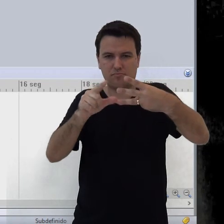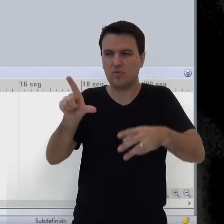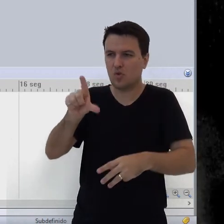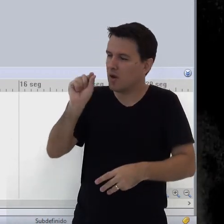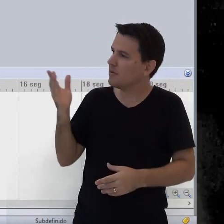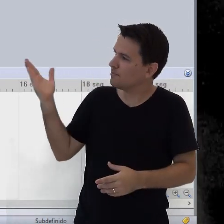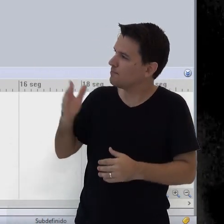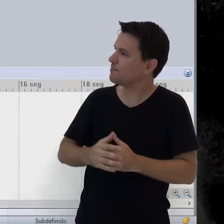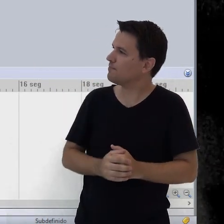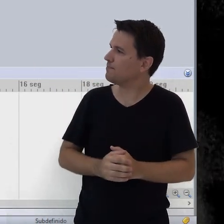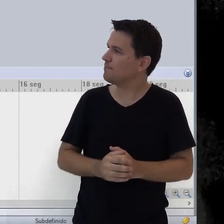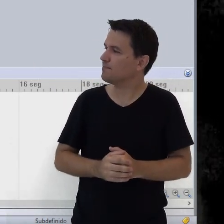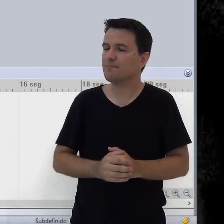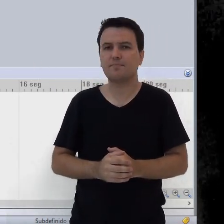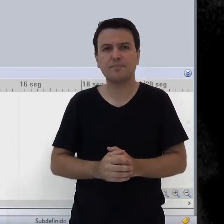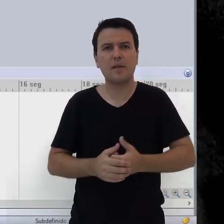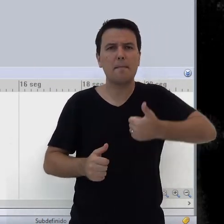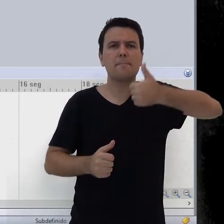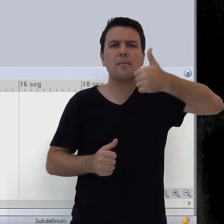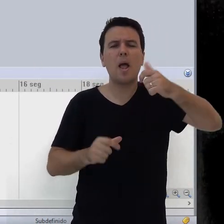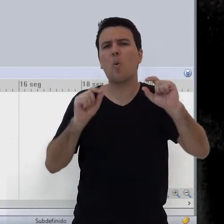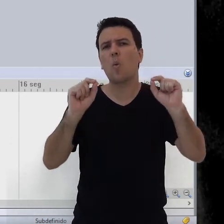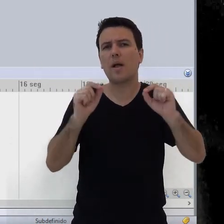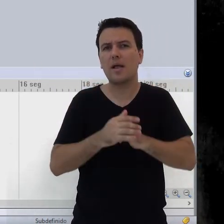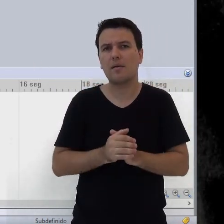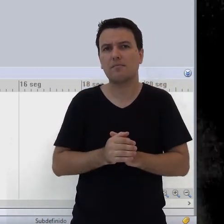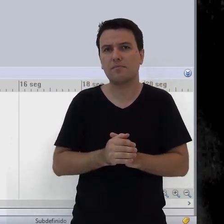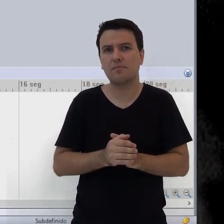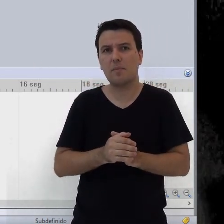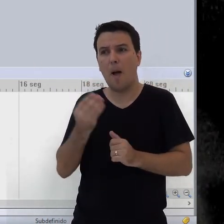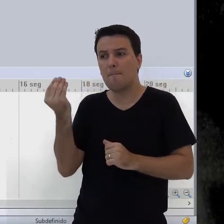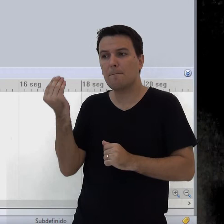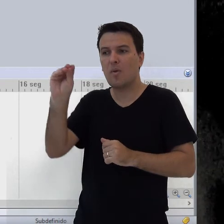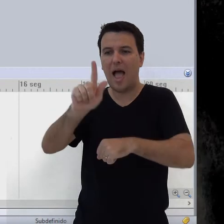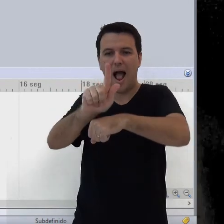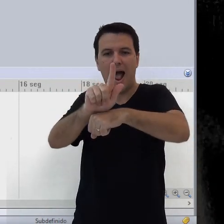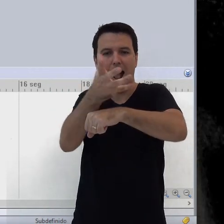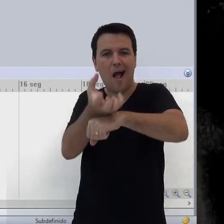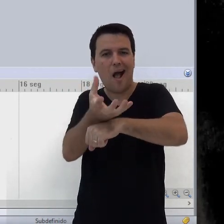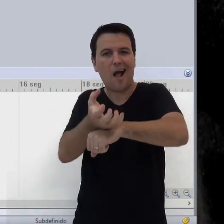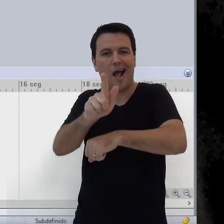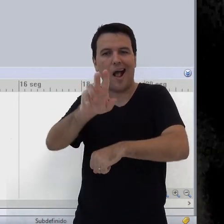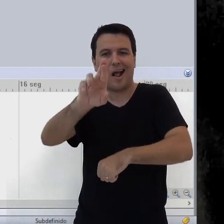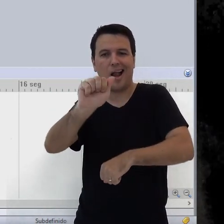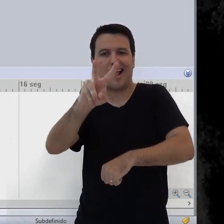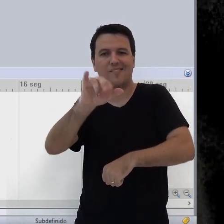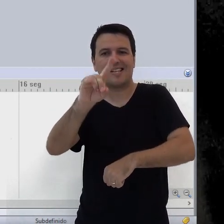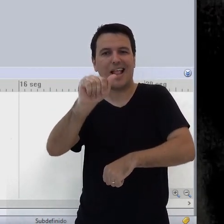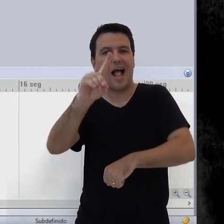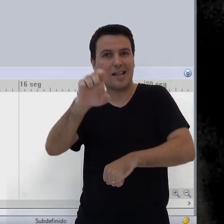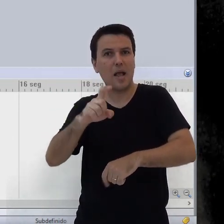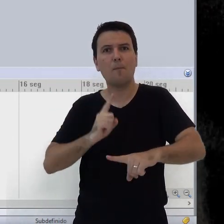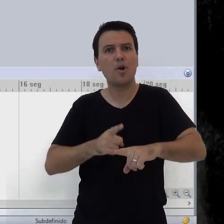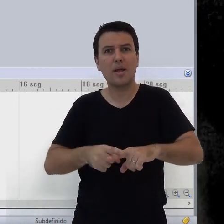clicar aqui, tá? E o primeiro passo é inserir gravidade. Porque, a princípio,